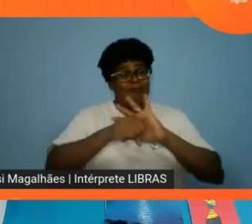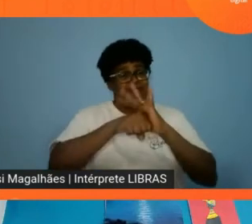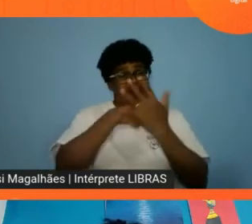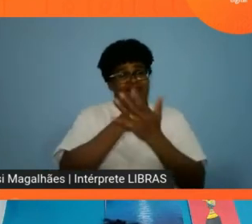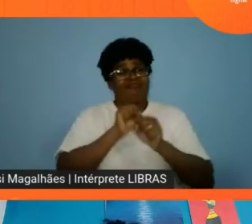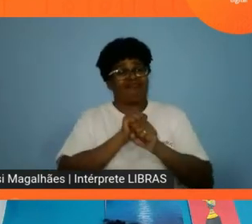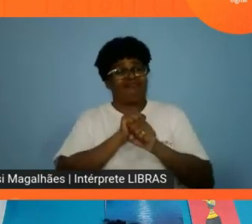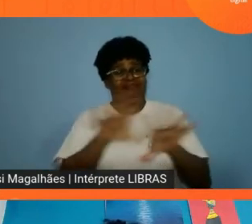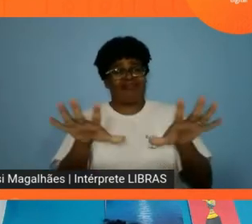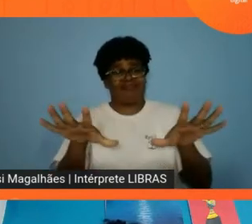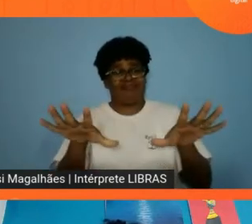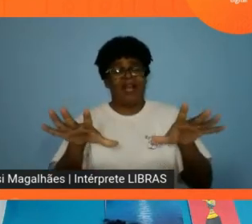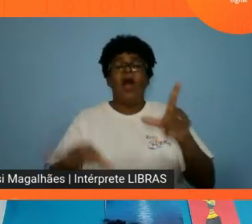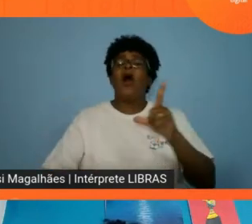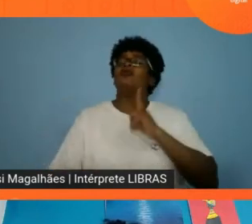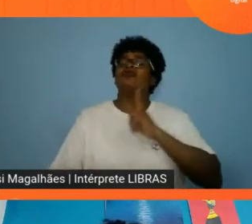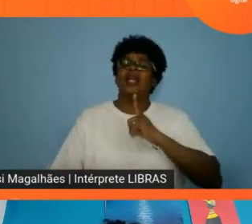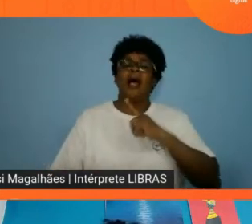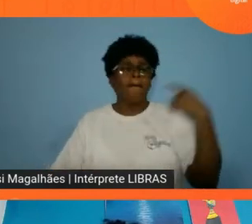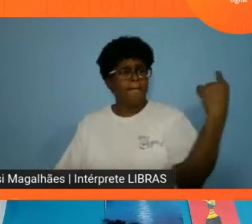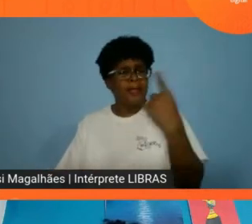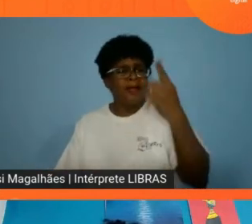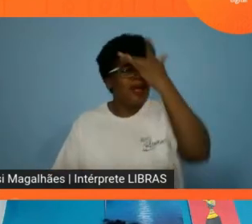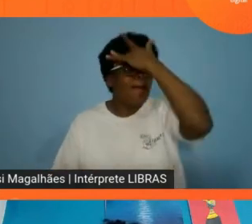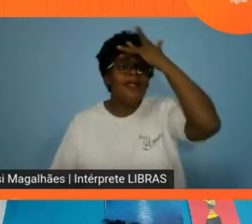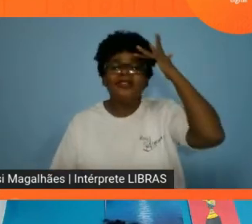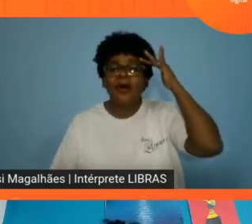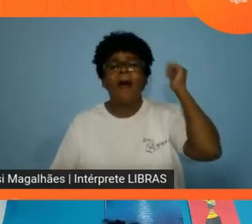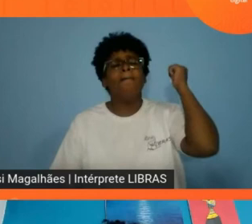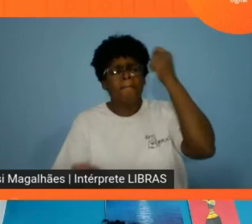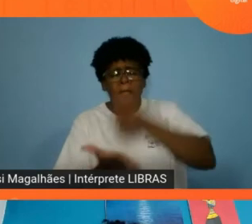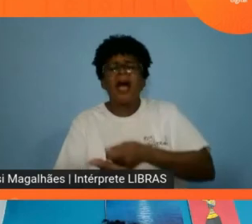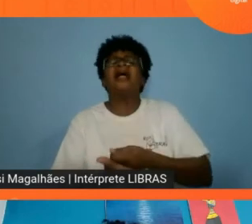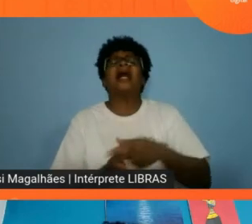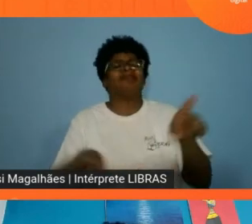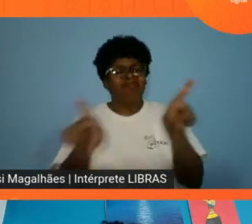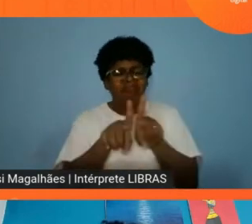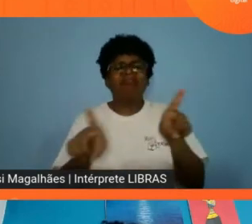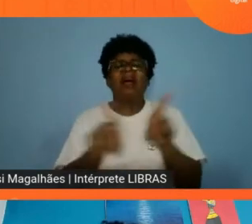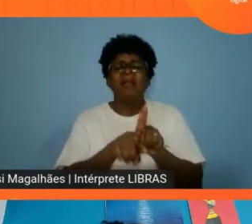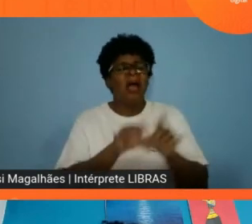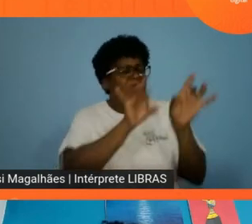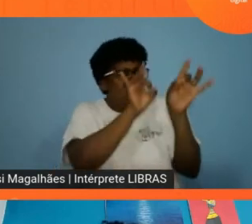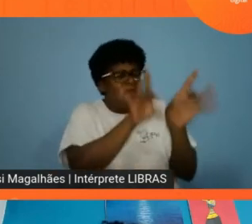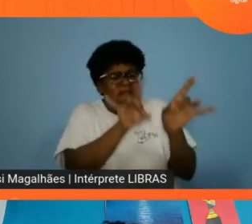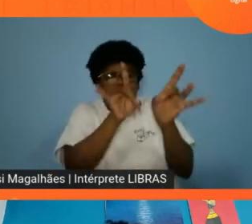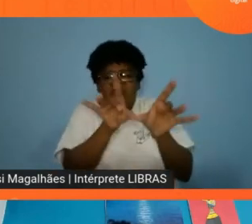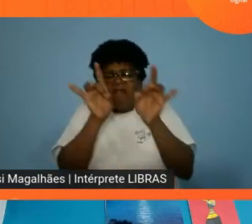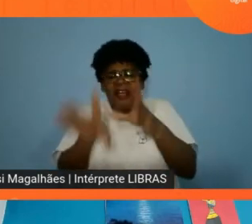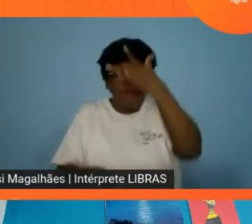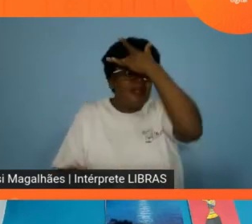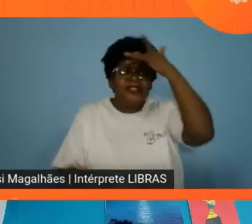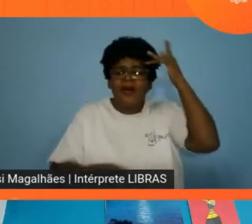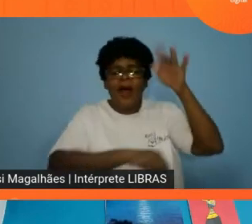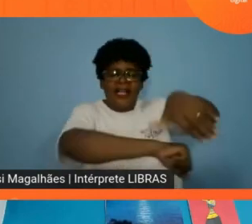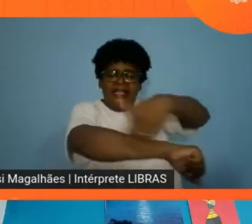onde as primeiras pessoas a pararem foram os artistas, né? Os vendedores de rua, com toda a dificuldade,